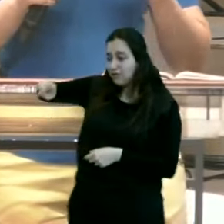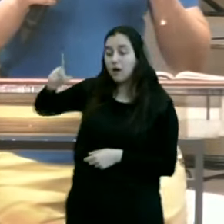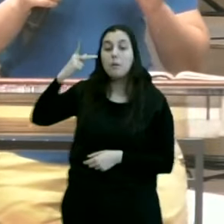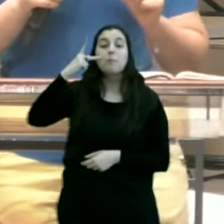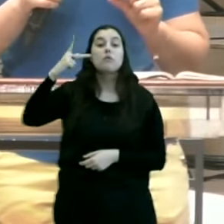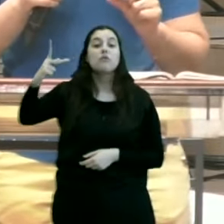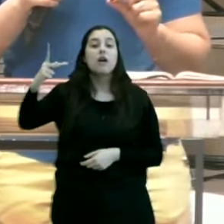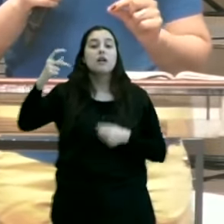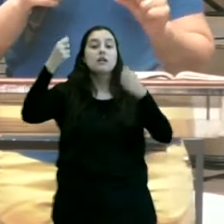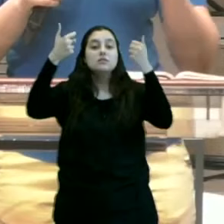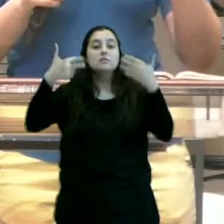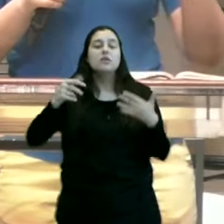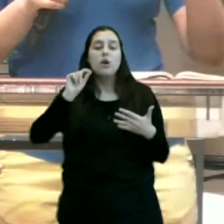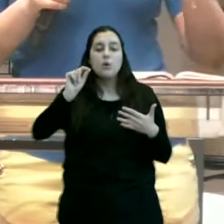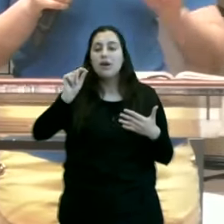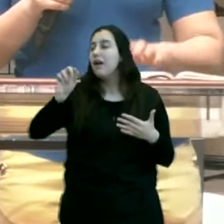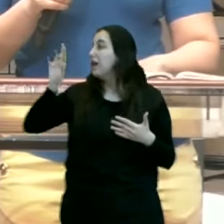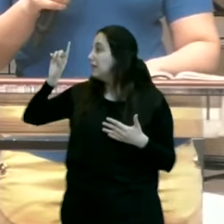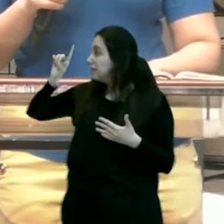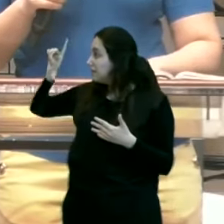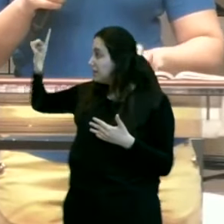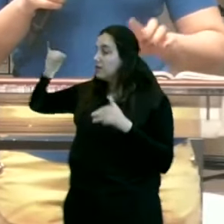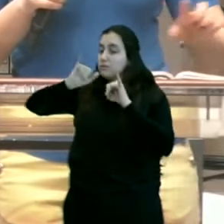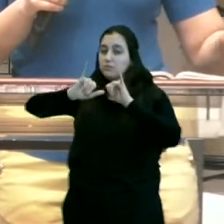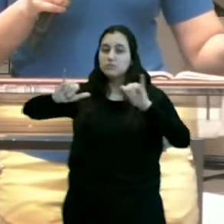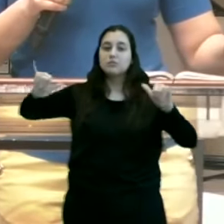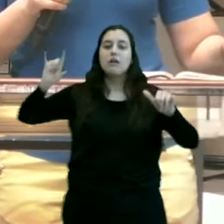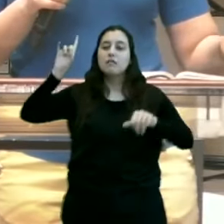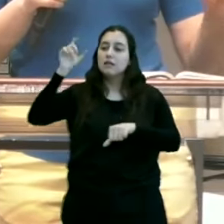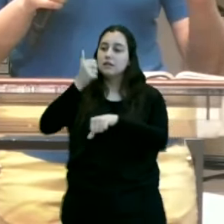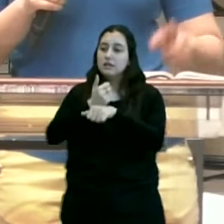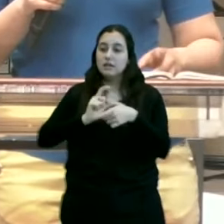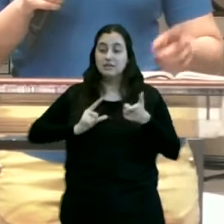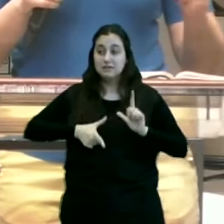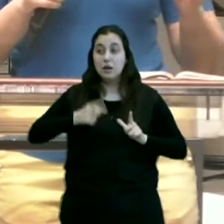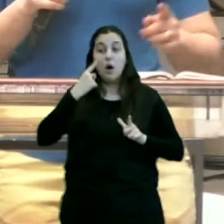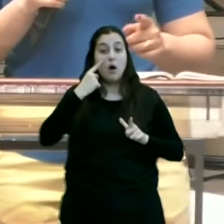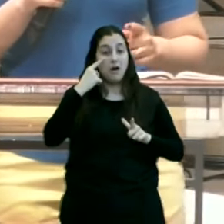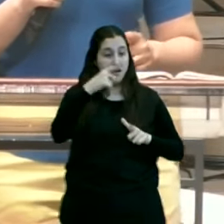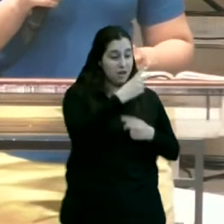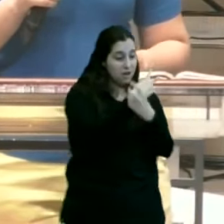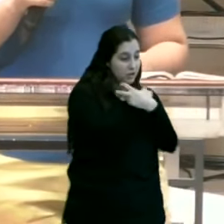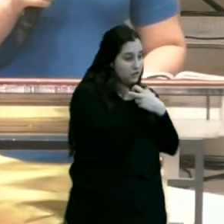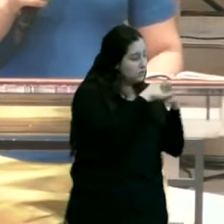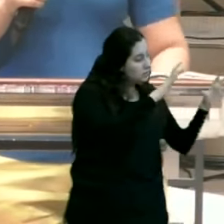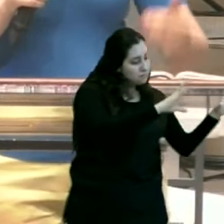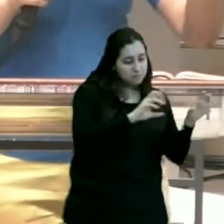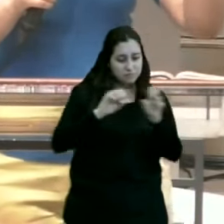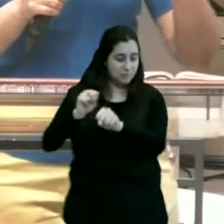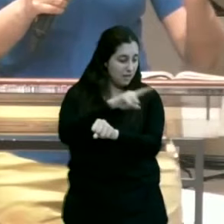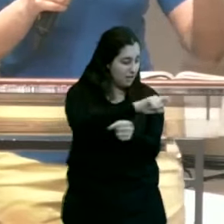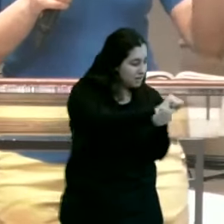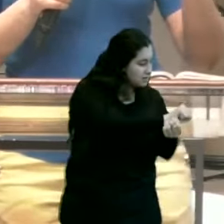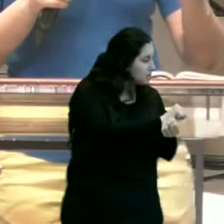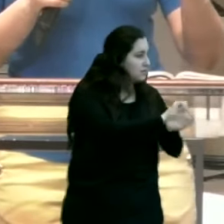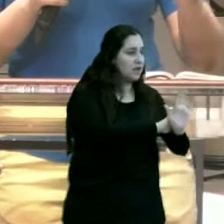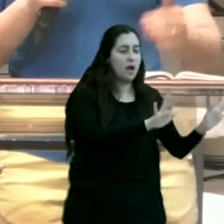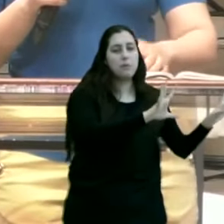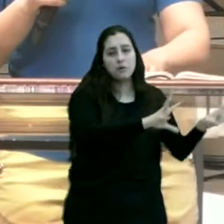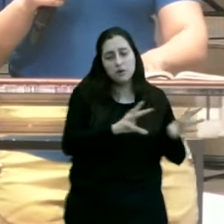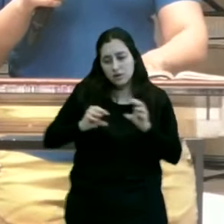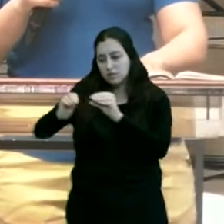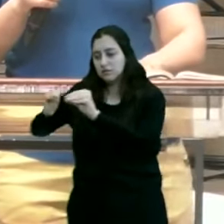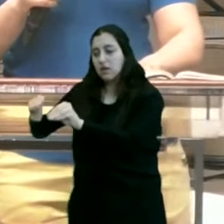disse: assim diz o Senhor, o Deus de Israel: tirei vocês do Egito, da terra da escravidão. Eu os livrei